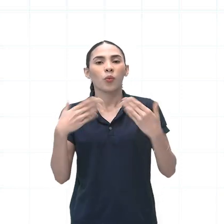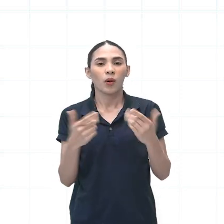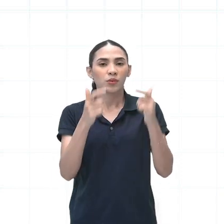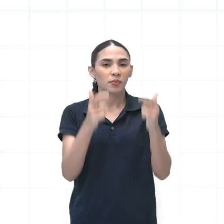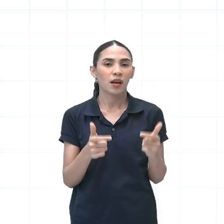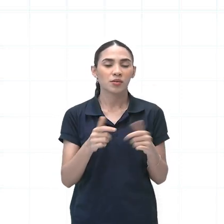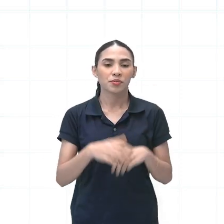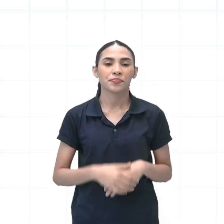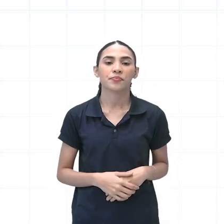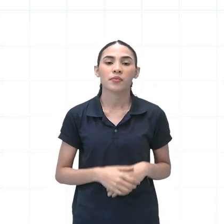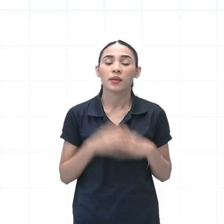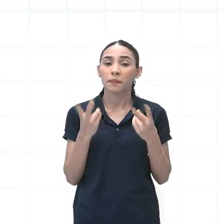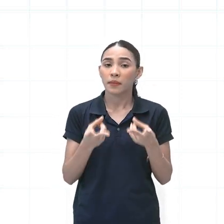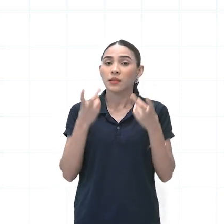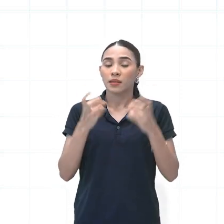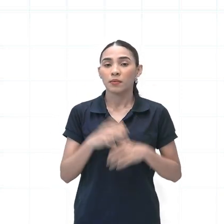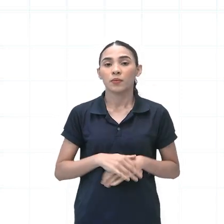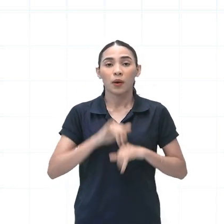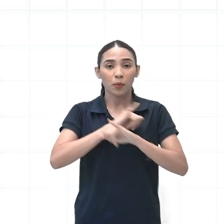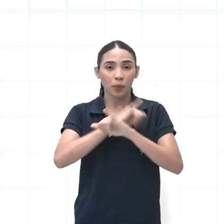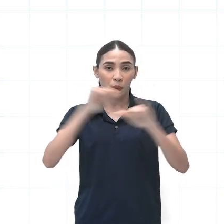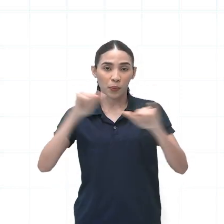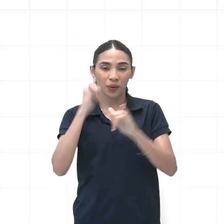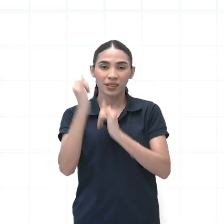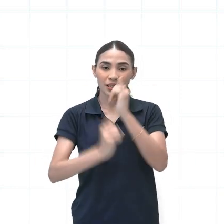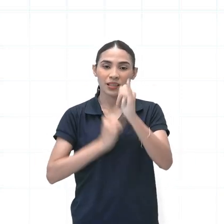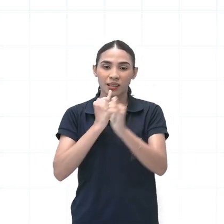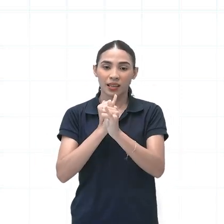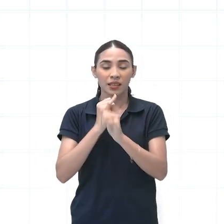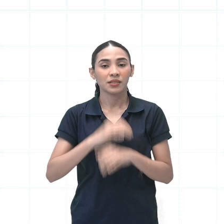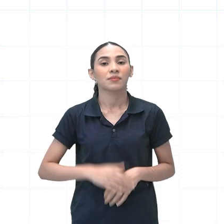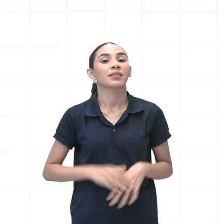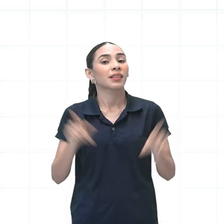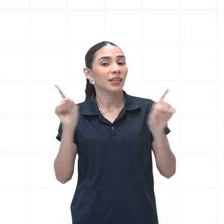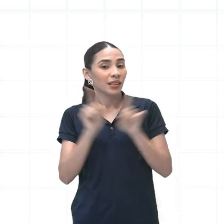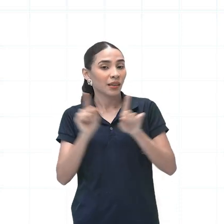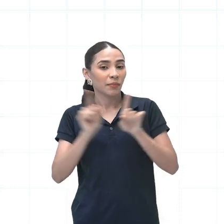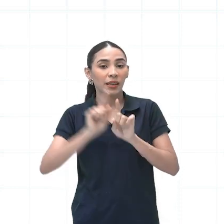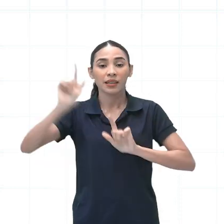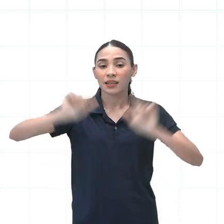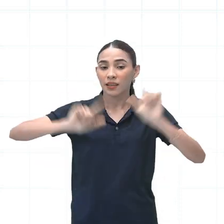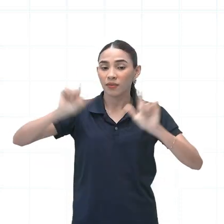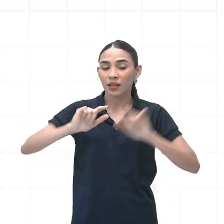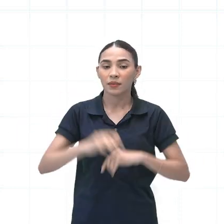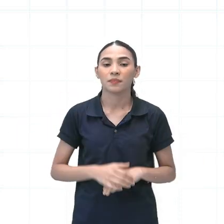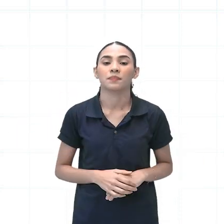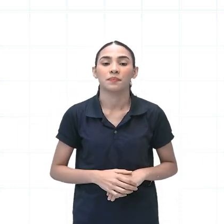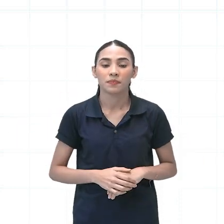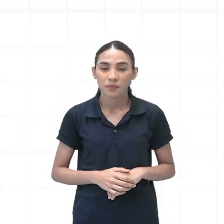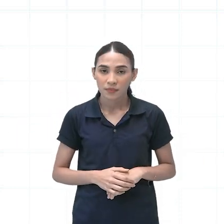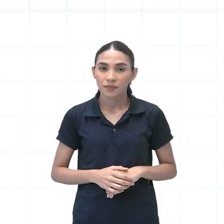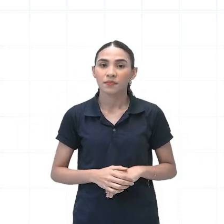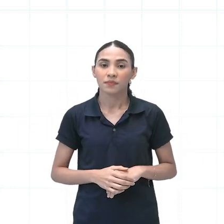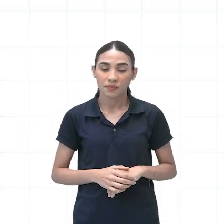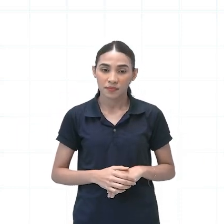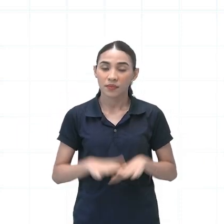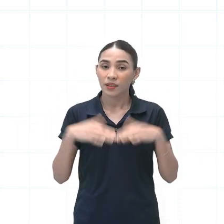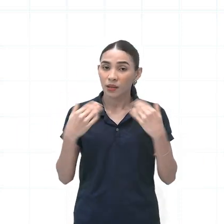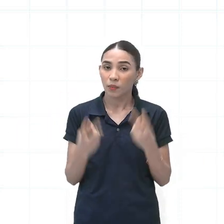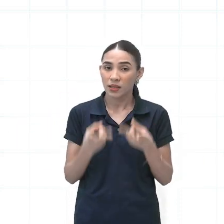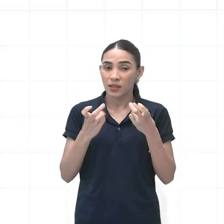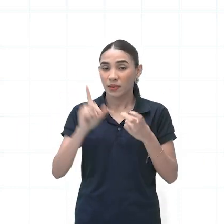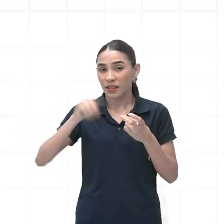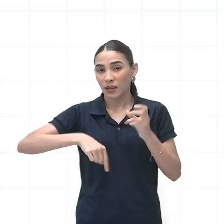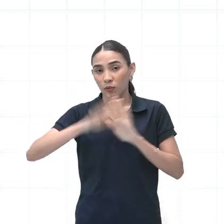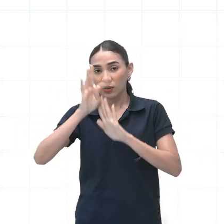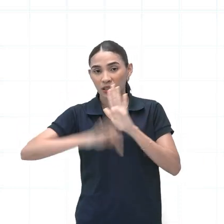esse? Percebam que ela circula na internet e TV também. Não percebam que é um